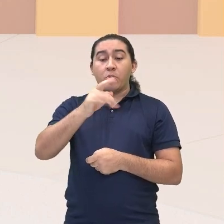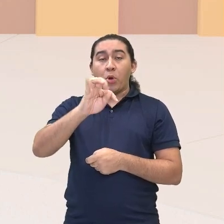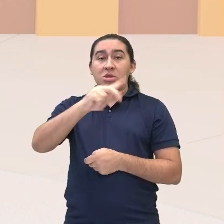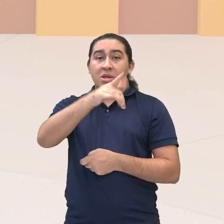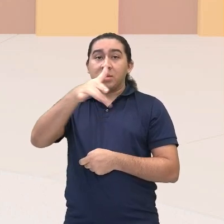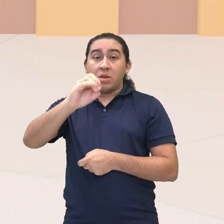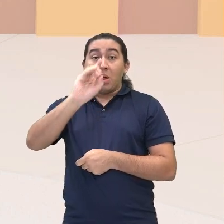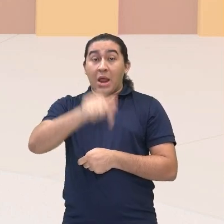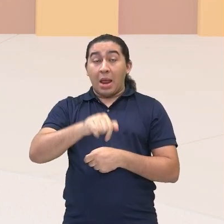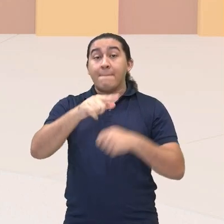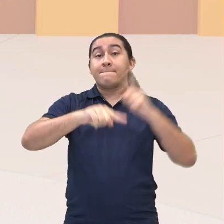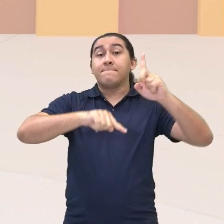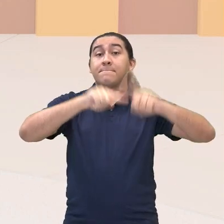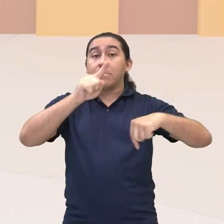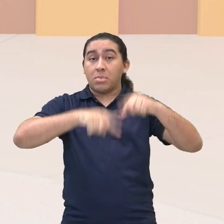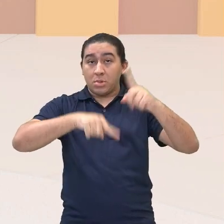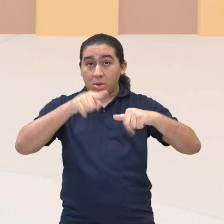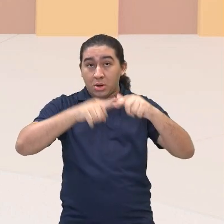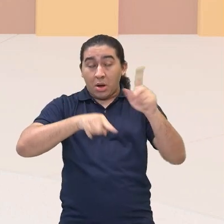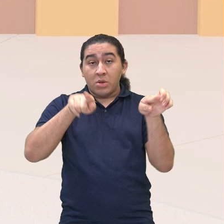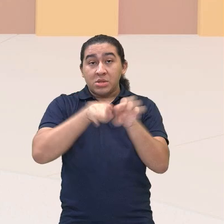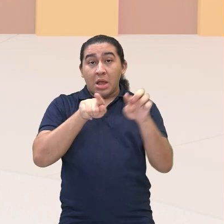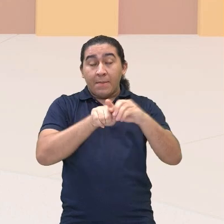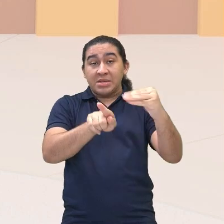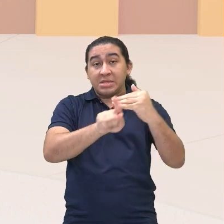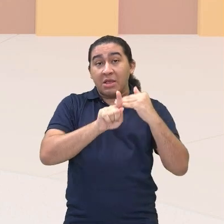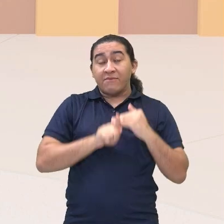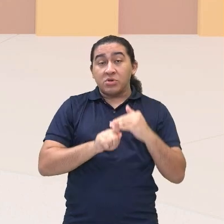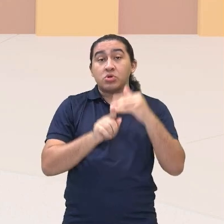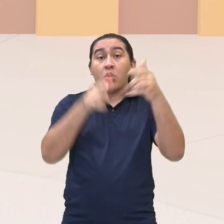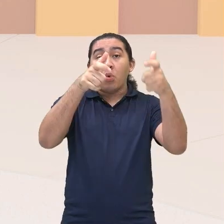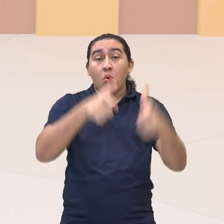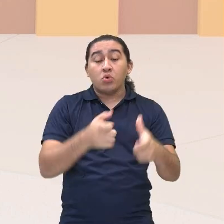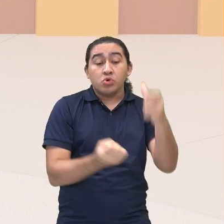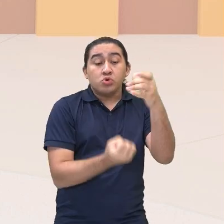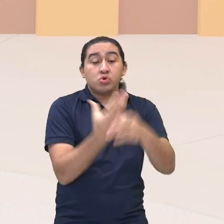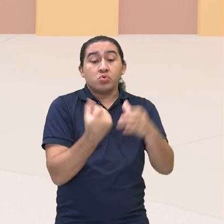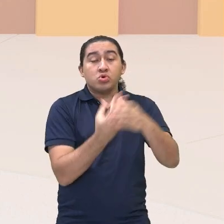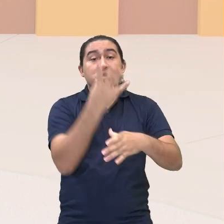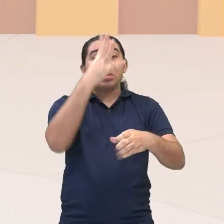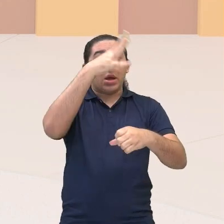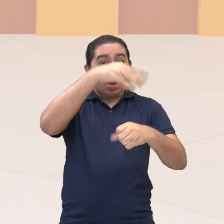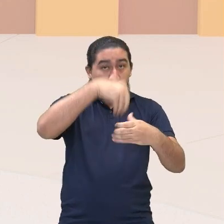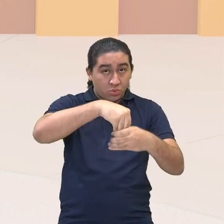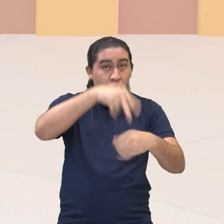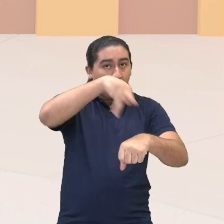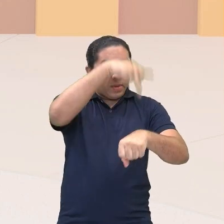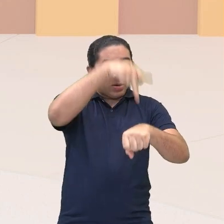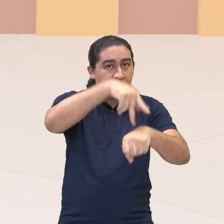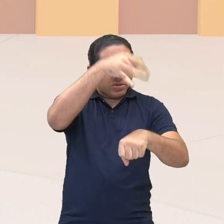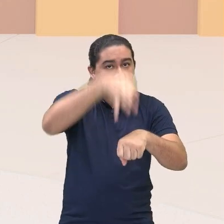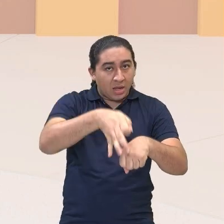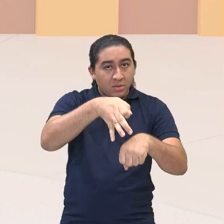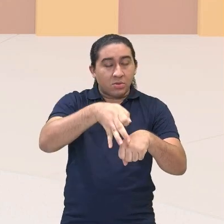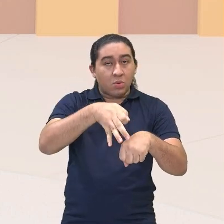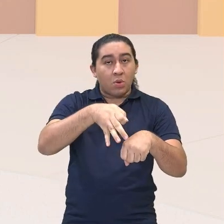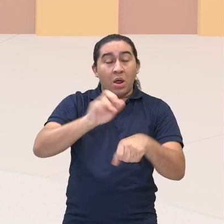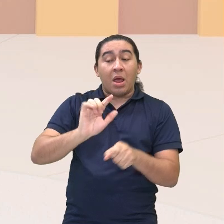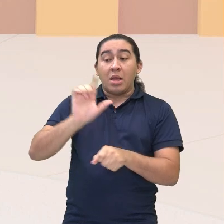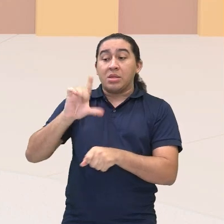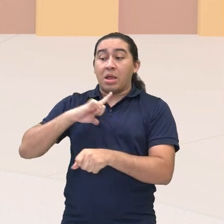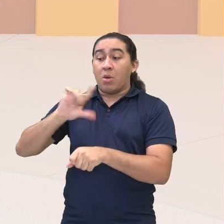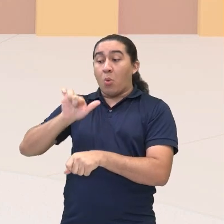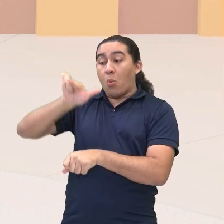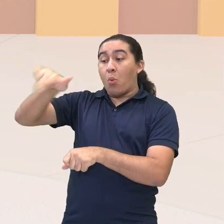serviços produzidos internamente e vendido para outros países,